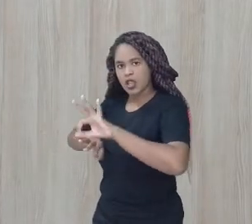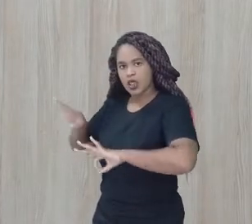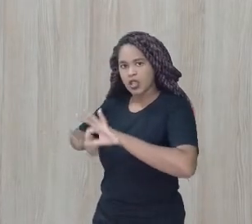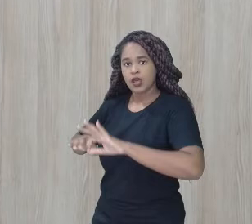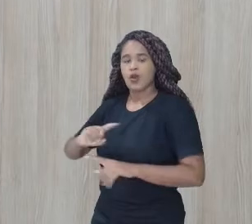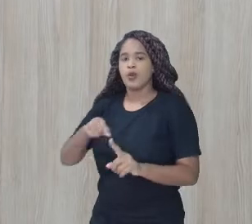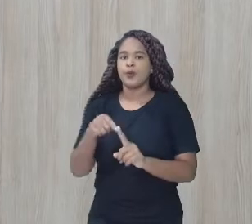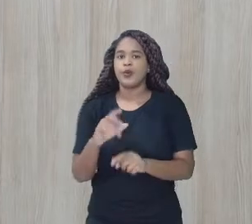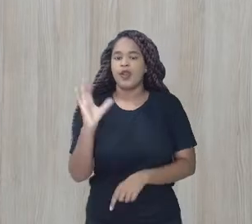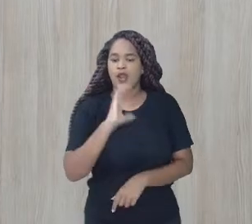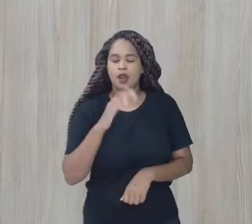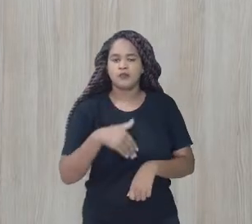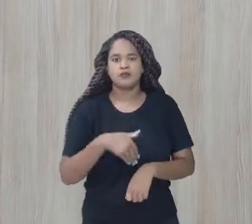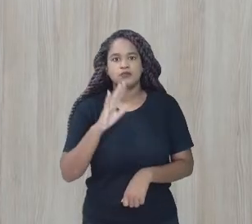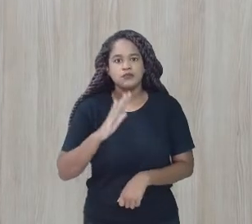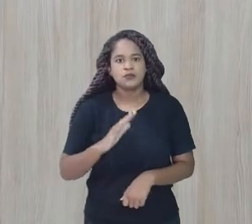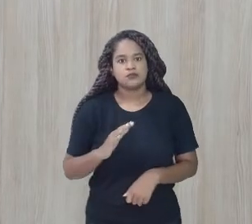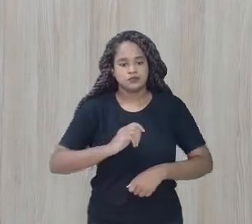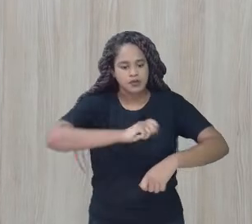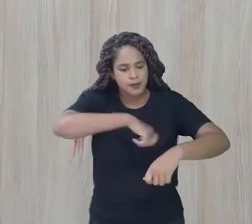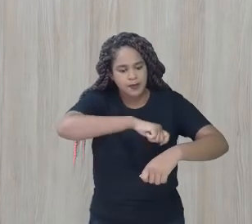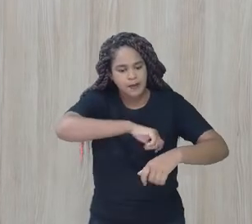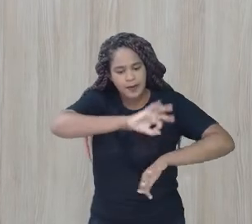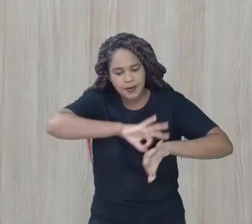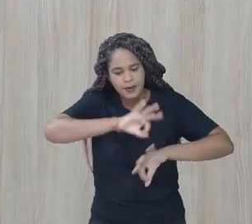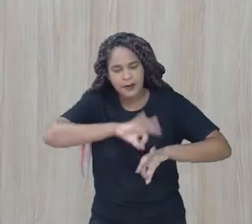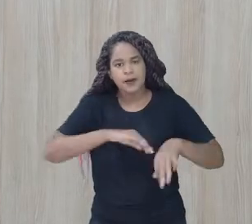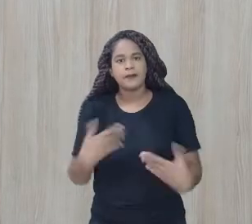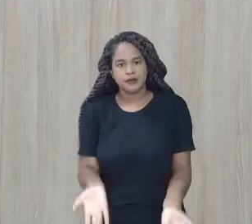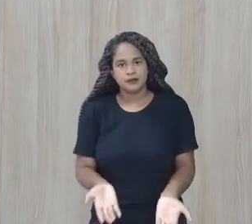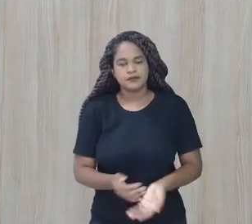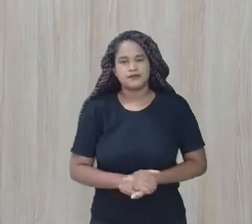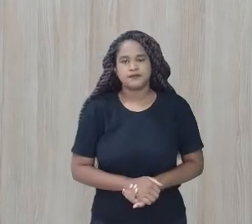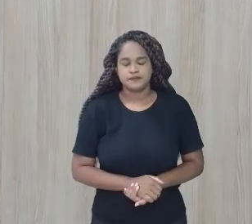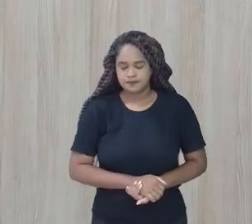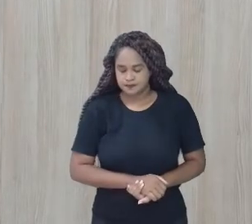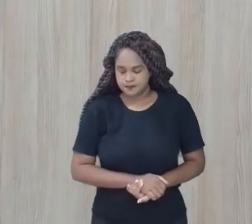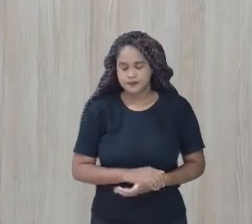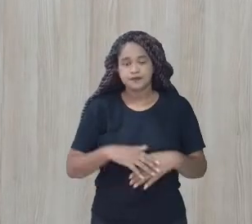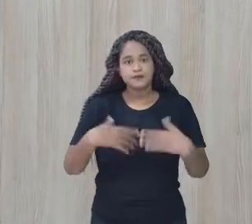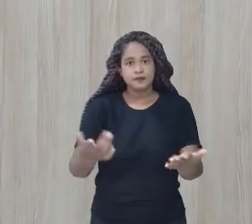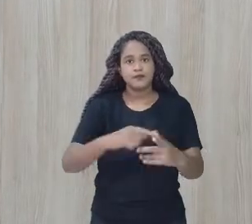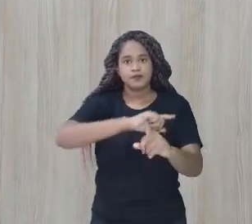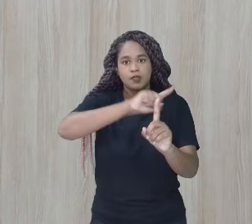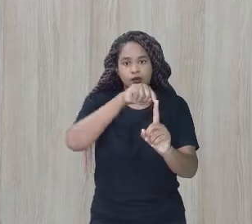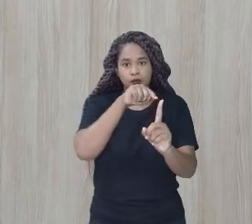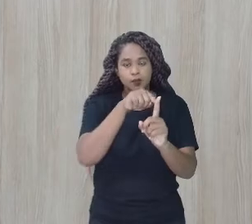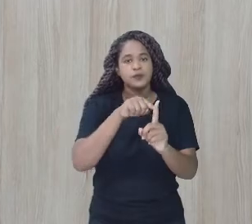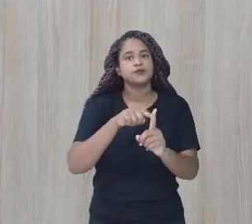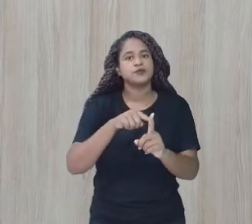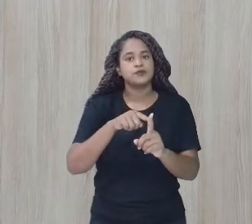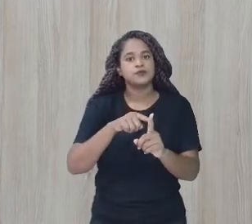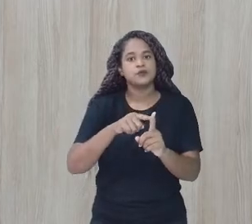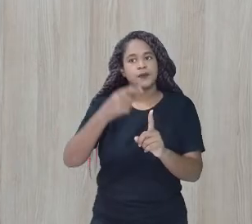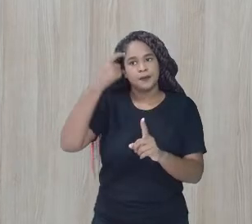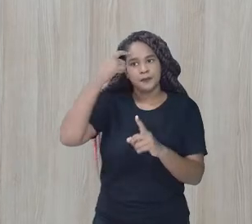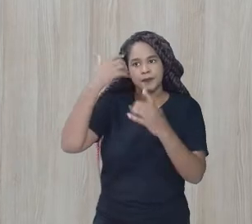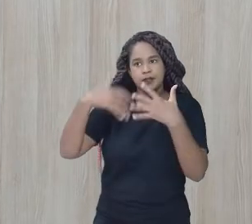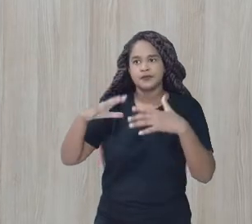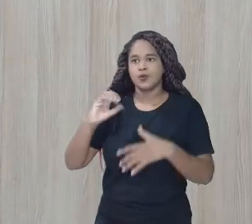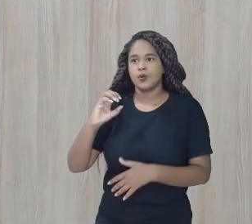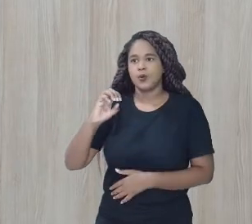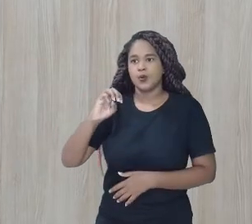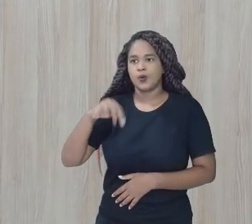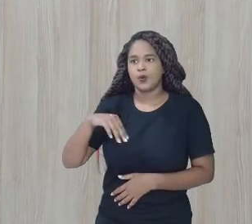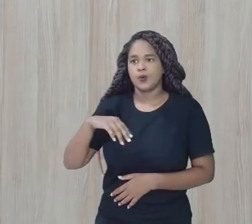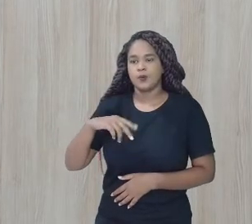velocidade ali de executar o processo, o que facilita com que você realize aquela tarefa. Então, a ideia do pensamento computacional é esse, de